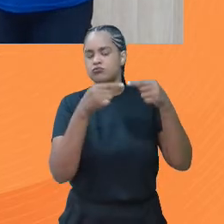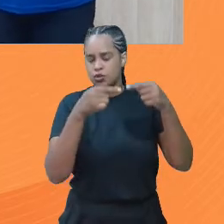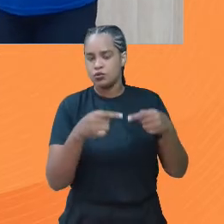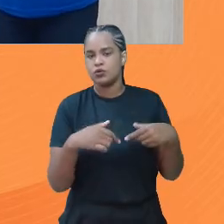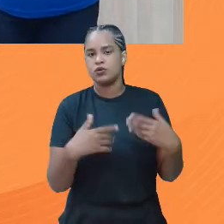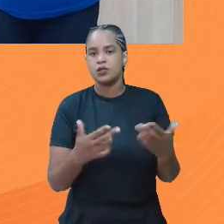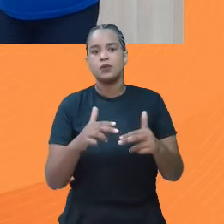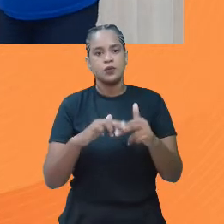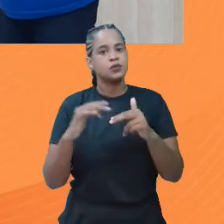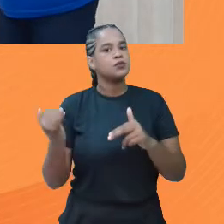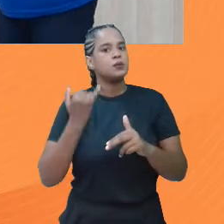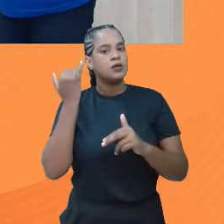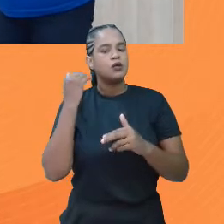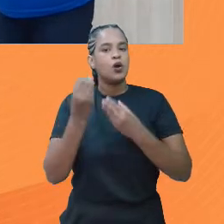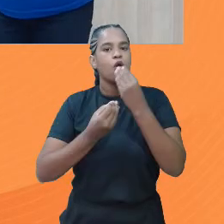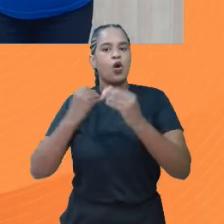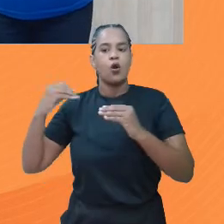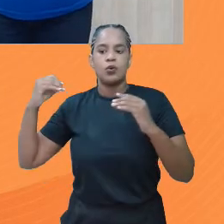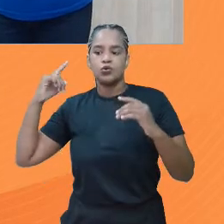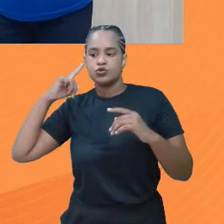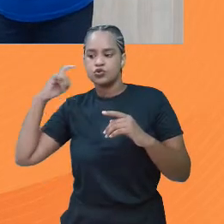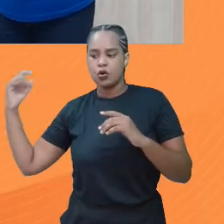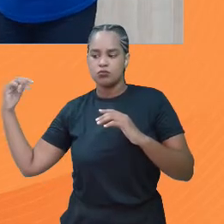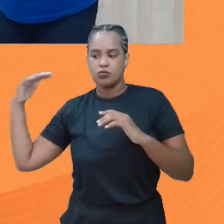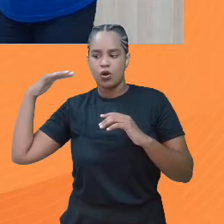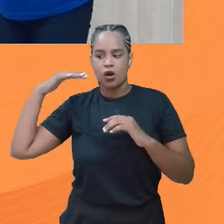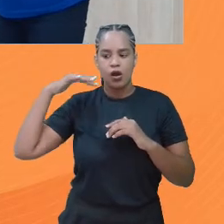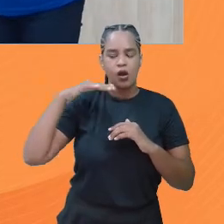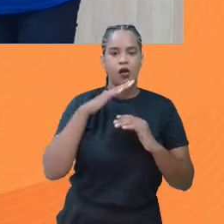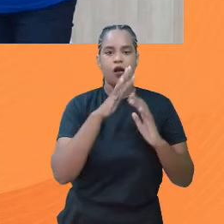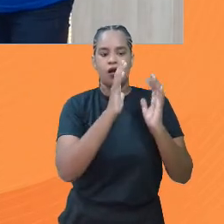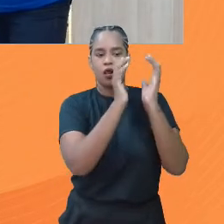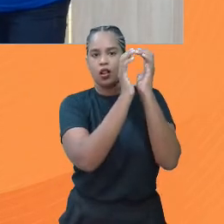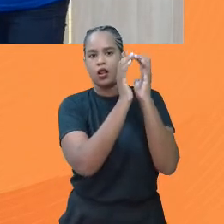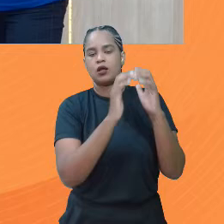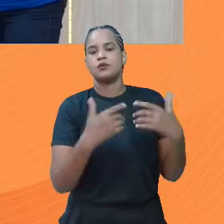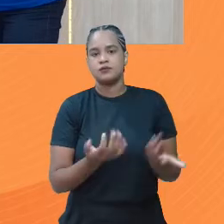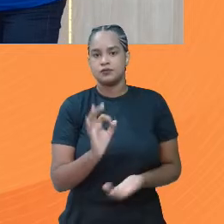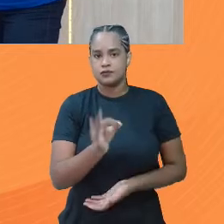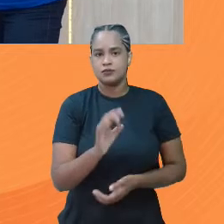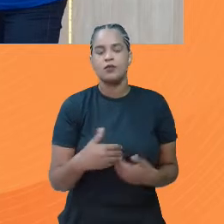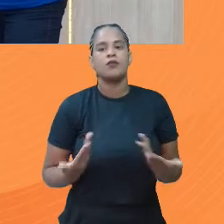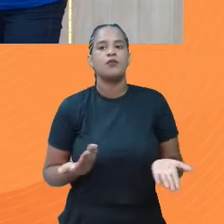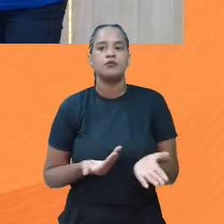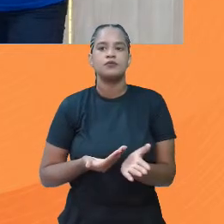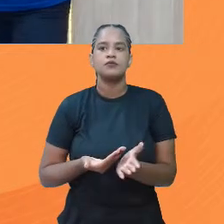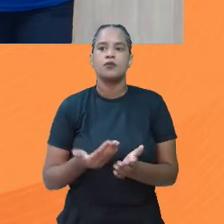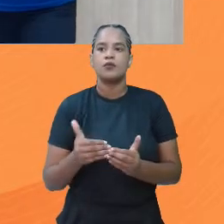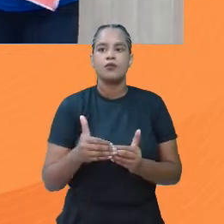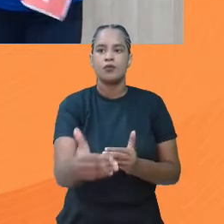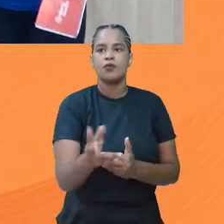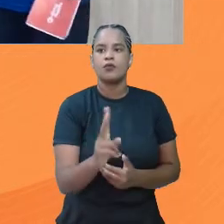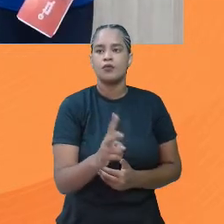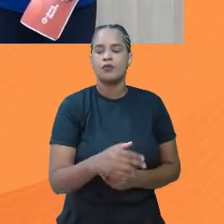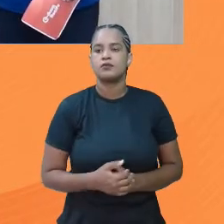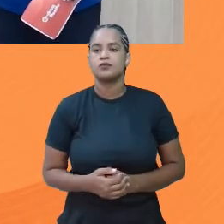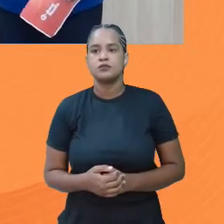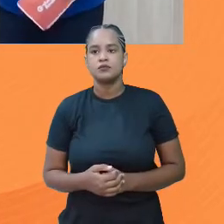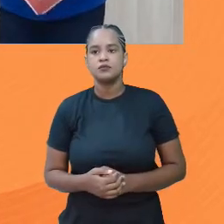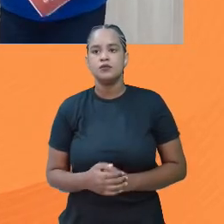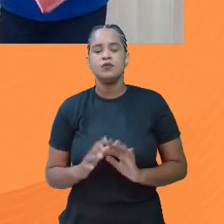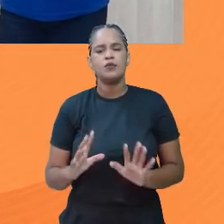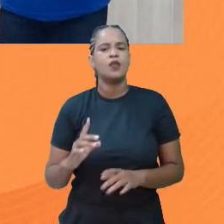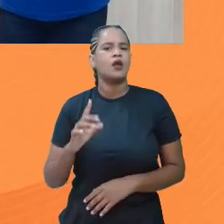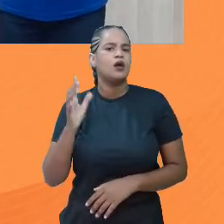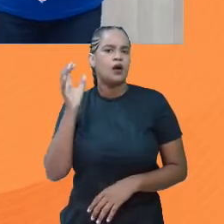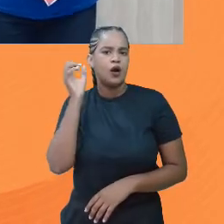esse percurso também no que diz respeito à nossa audição. Então, vamos continuar. Mas a gente está falando de